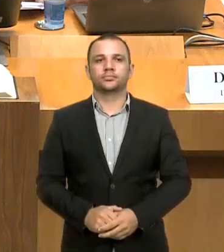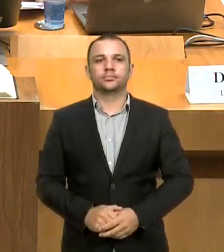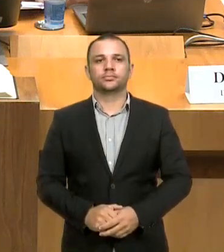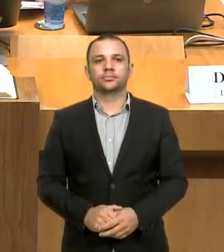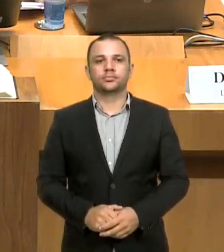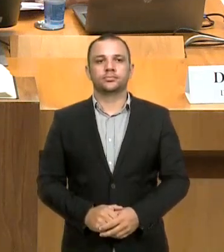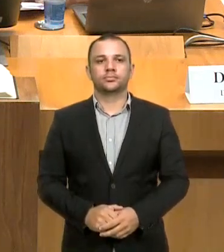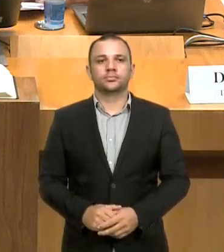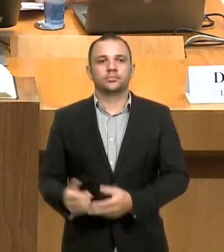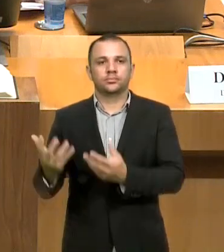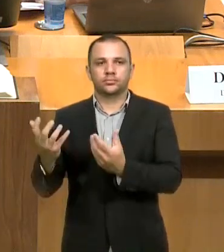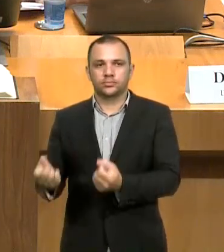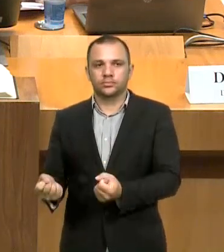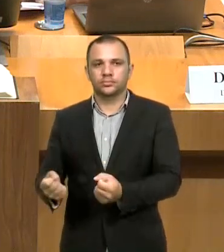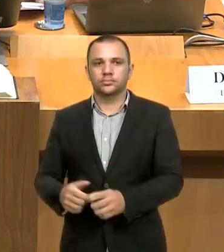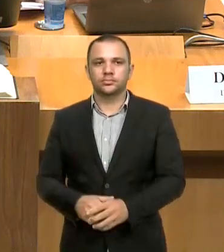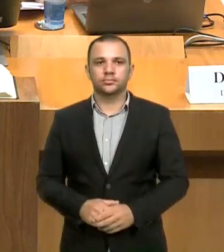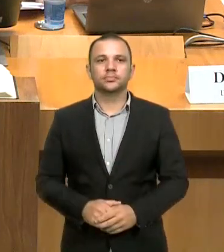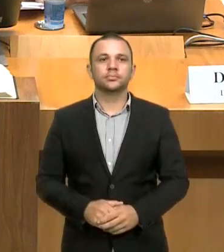Pelo deferimento.